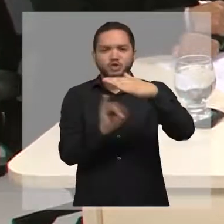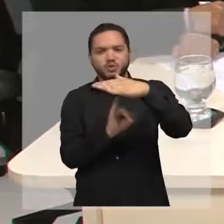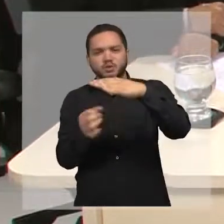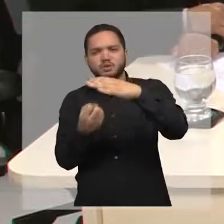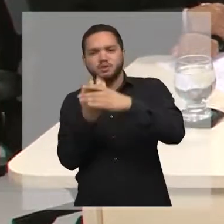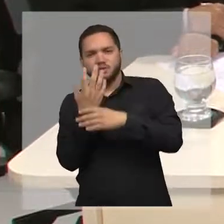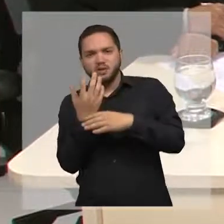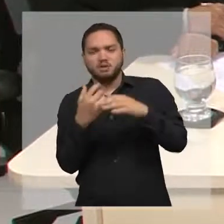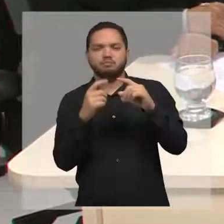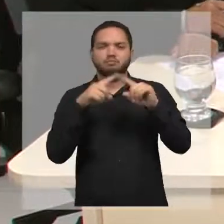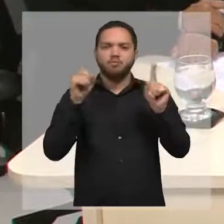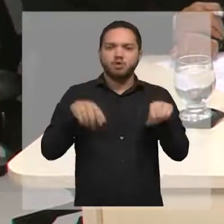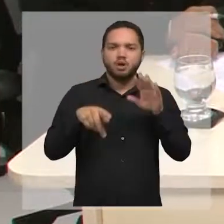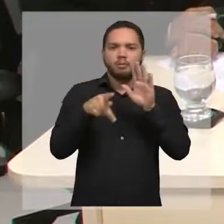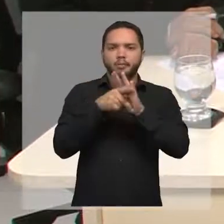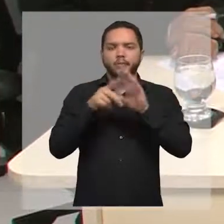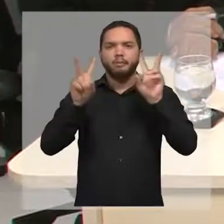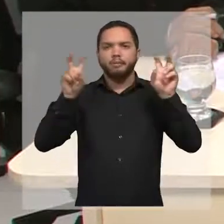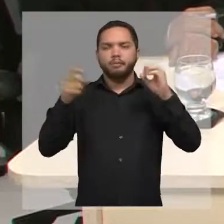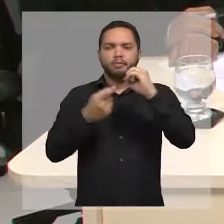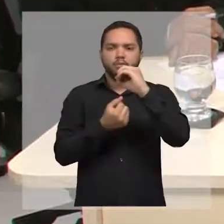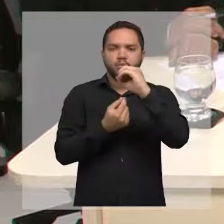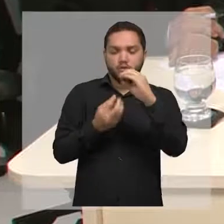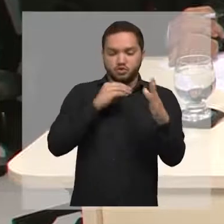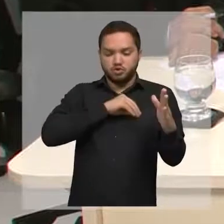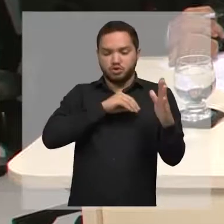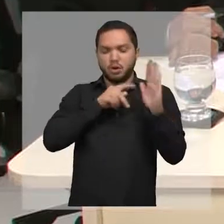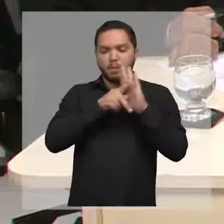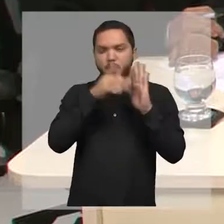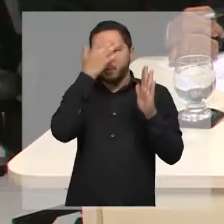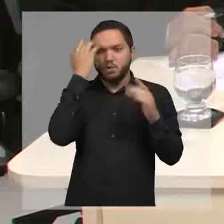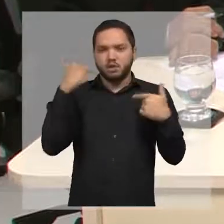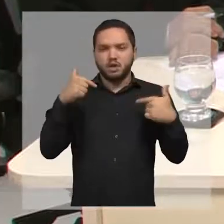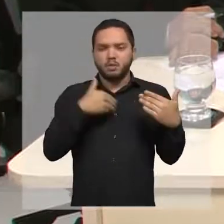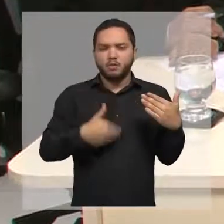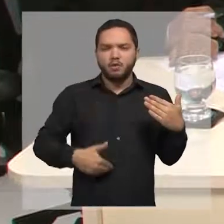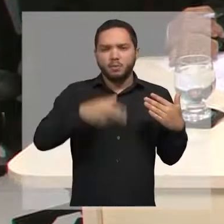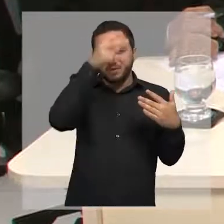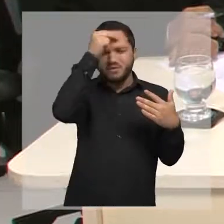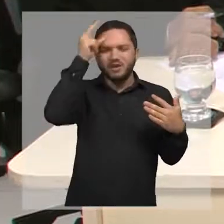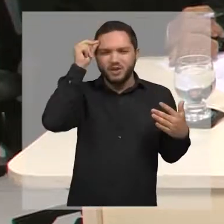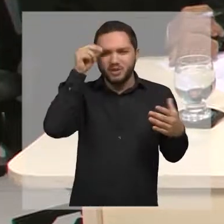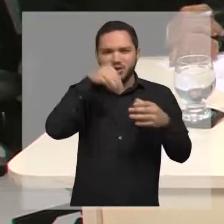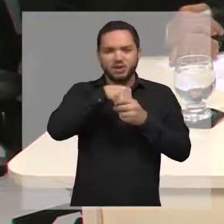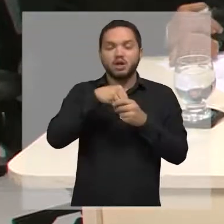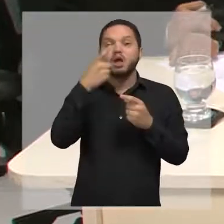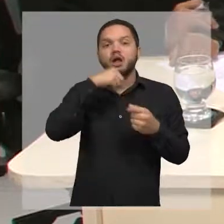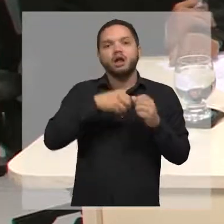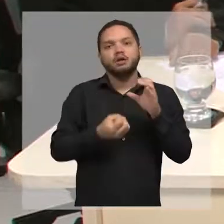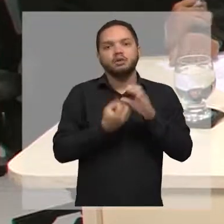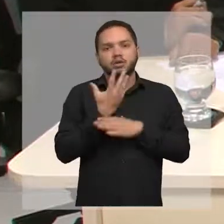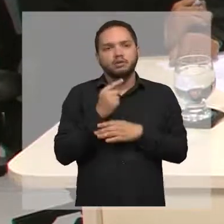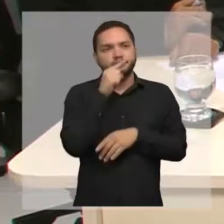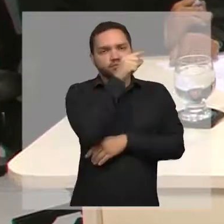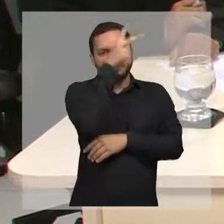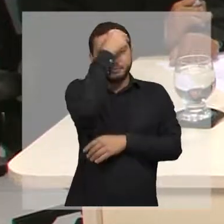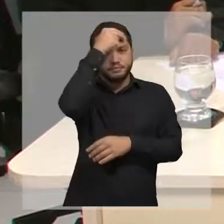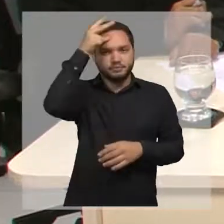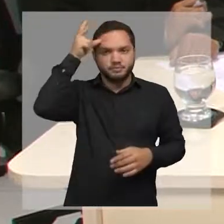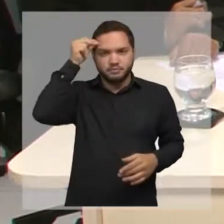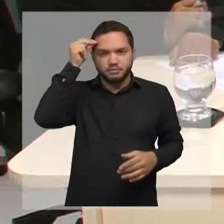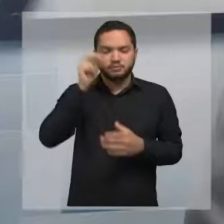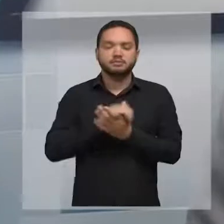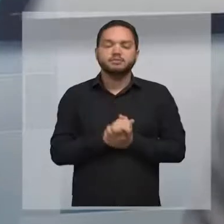órgãos do Poder Executivo, matérias orçamentárias, questão de remuneração e direitos de servidores, estas só podem ser iniciadas pelo Poder